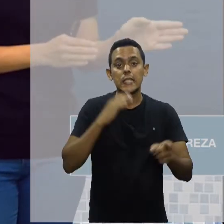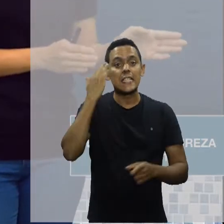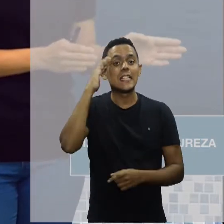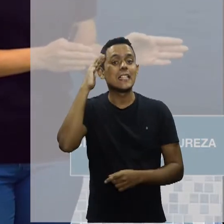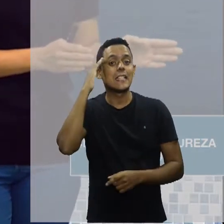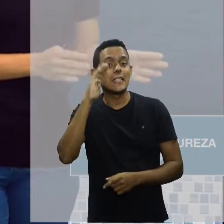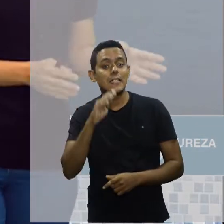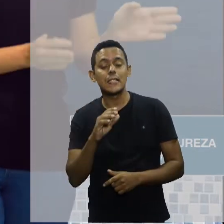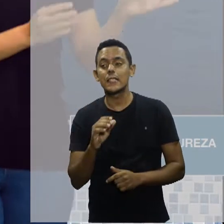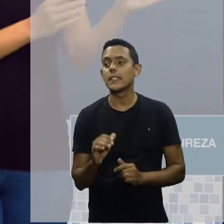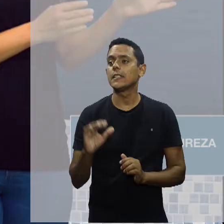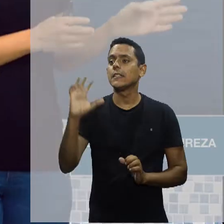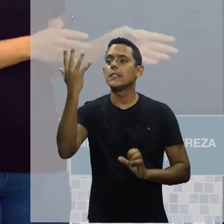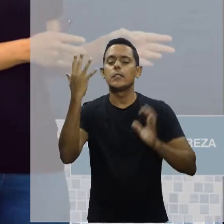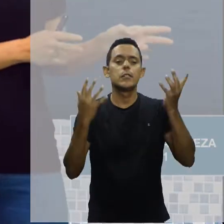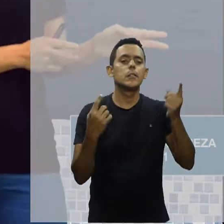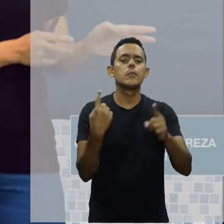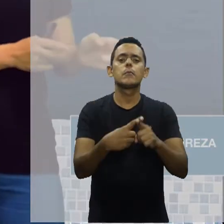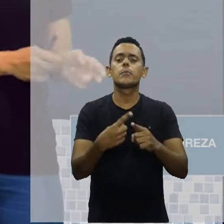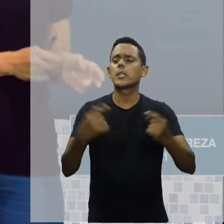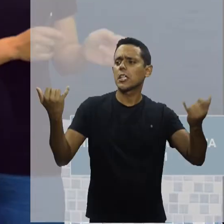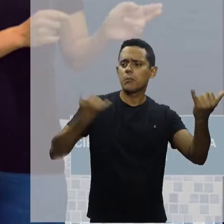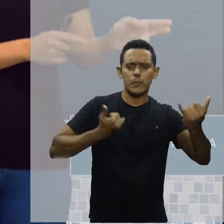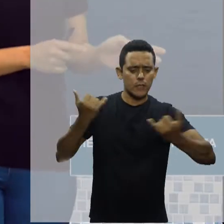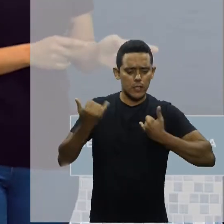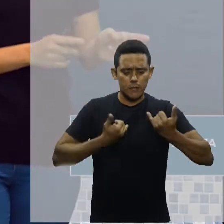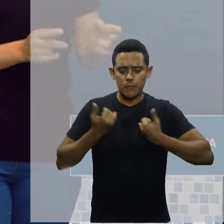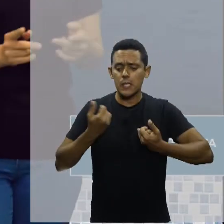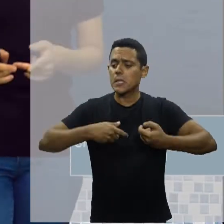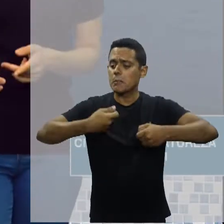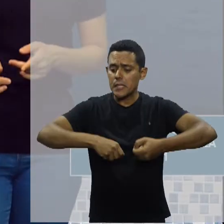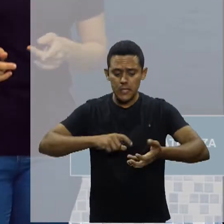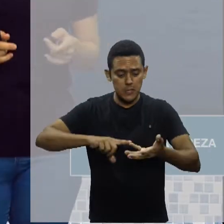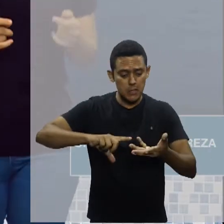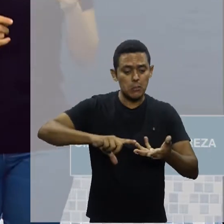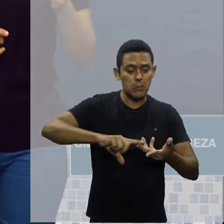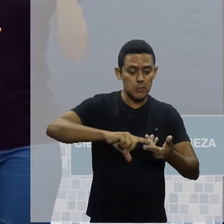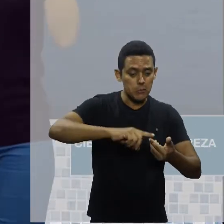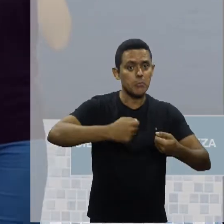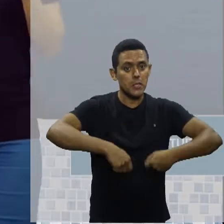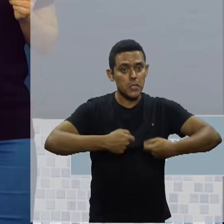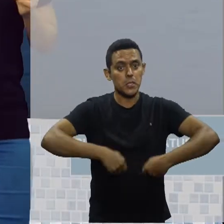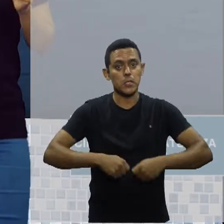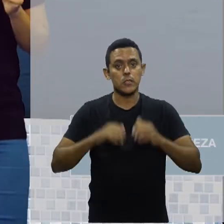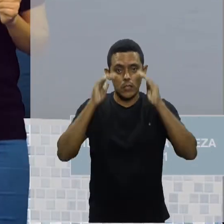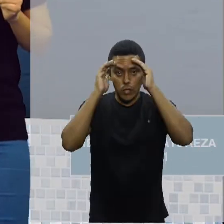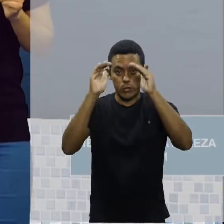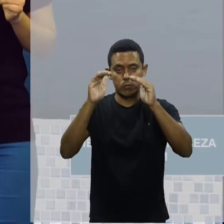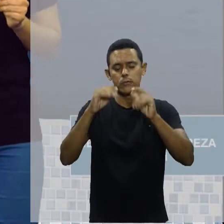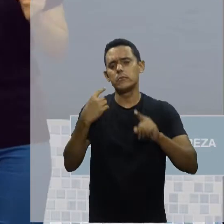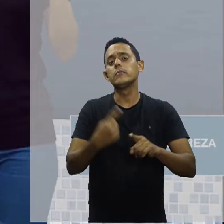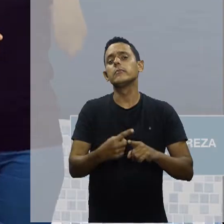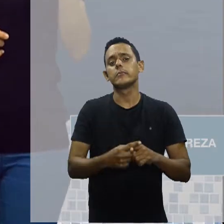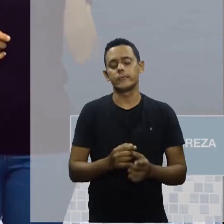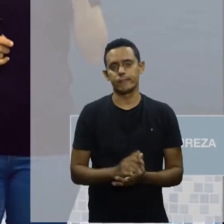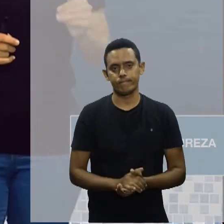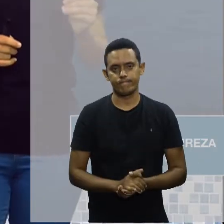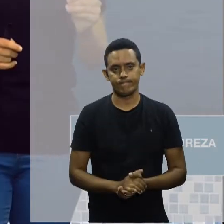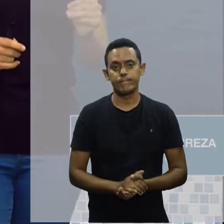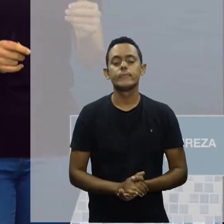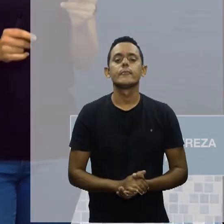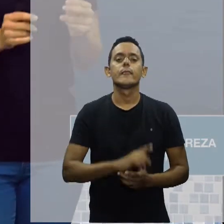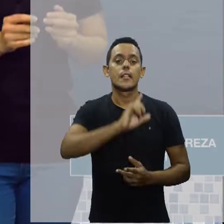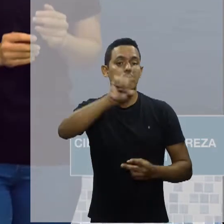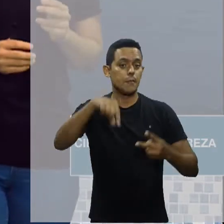tudo isso está sendo recomendado e por que é importante a gente seguir essas medidas. O segundo ponto da nossa aula, que vai ser nesse